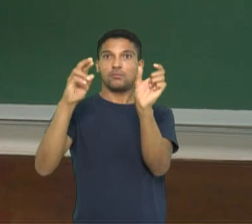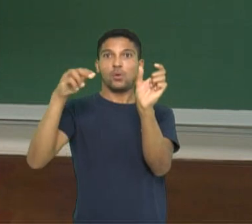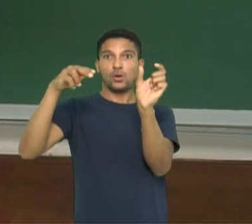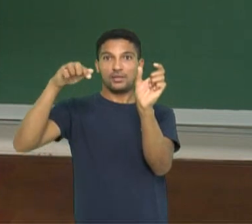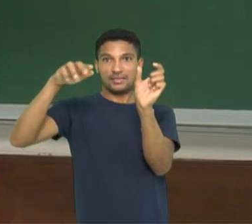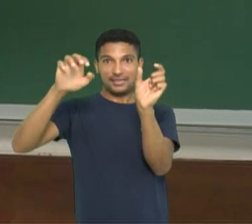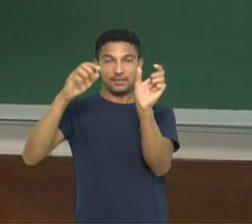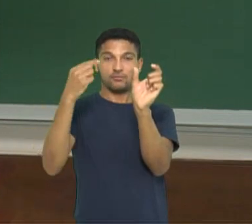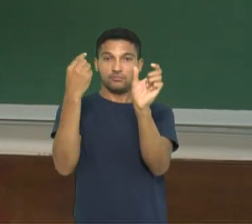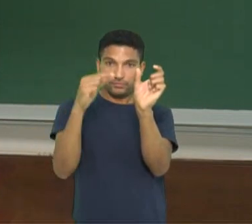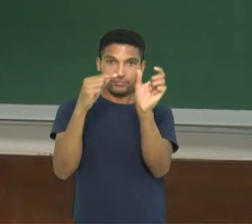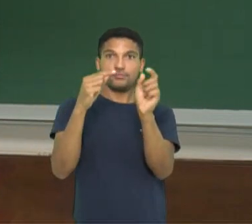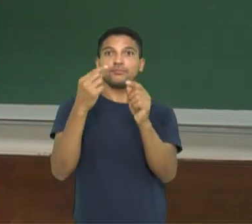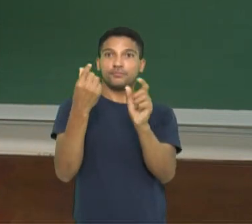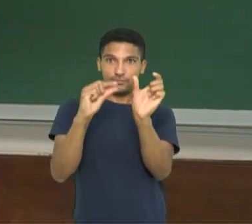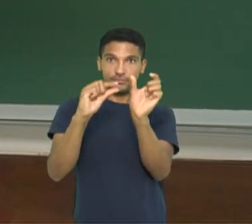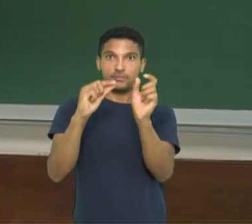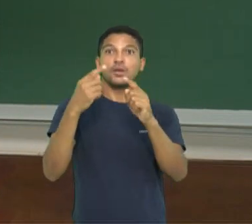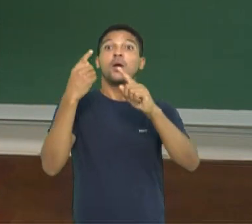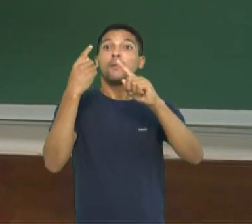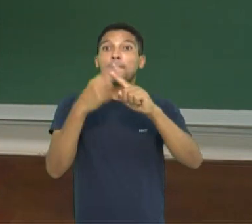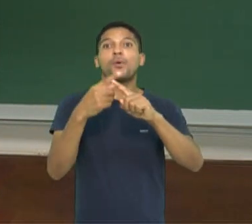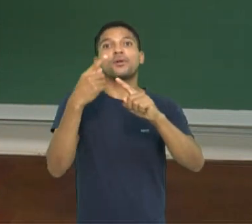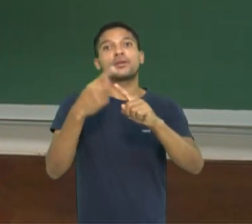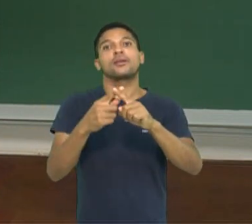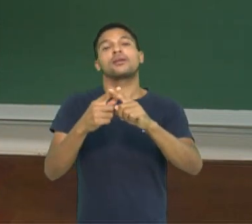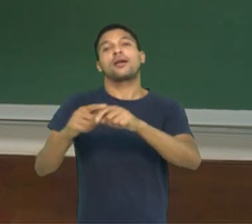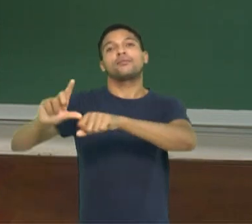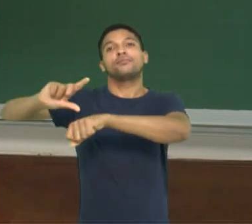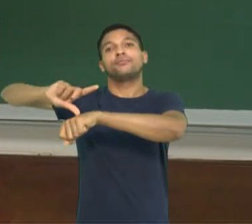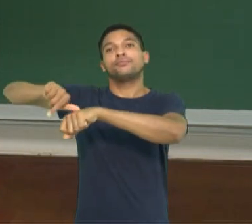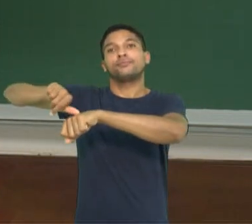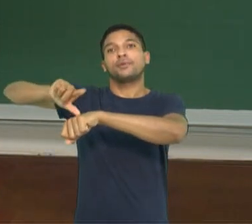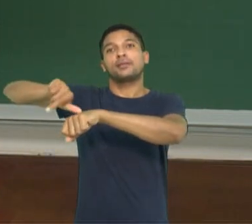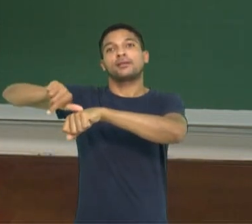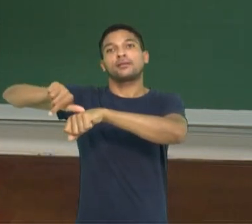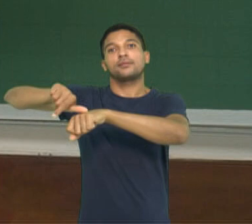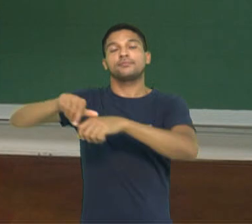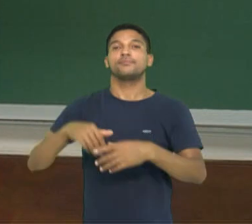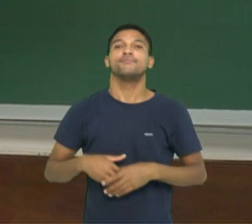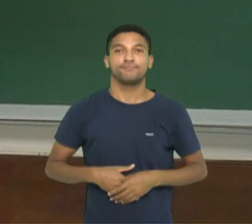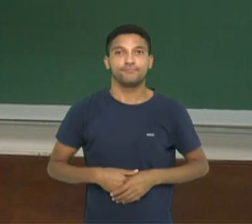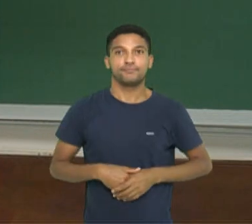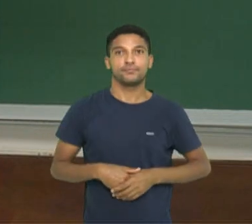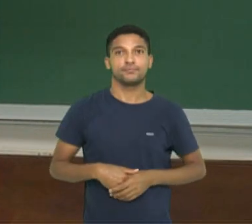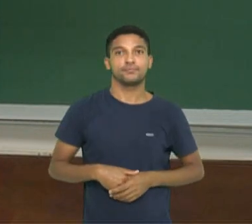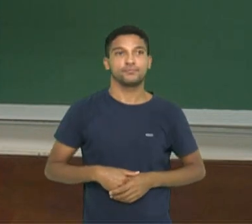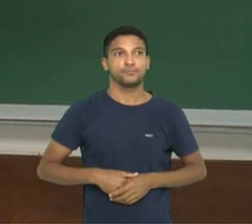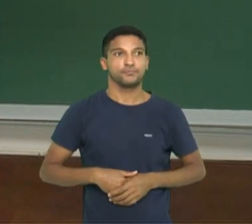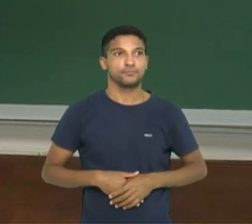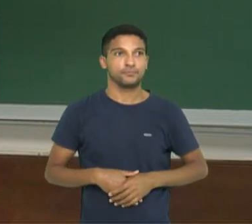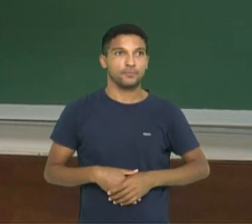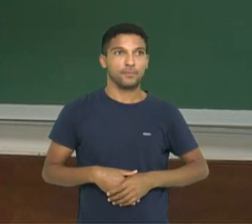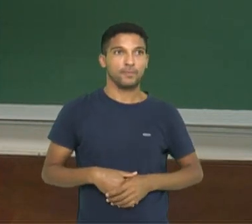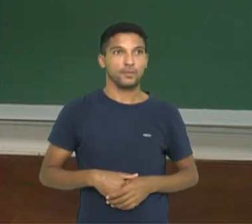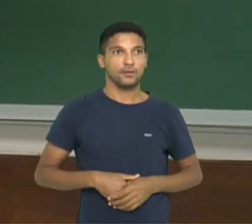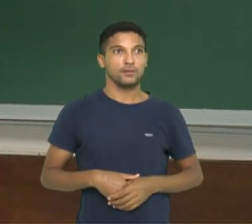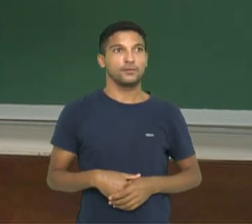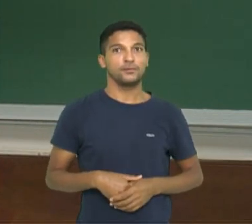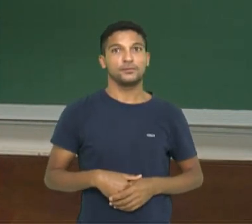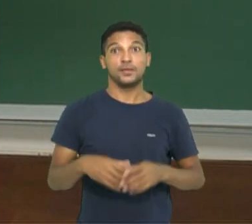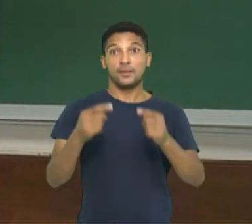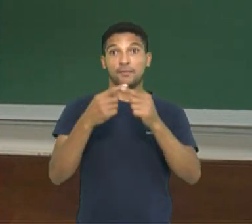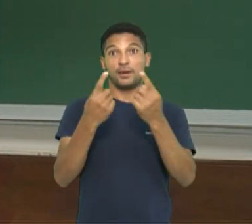temos conector, não temos conjunção, portanto, o que a gente tem é uma oração coordenada assindética, né? Sem